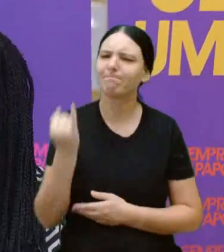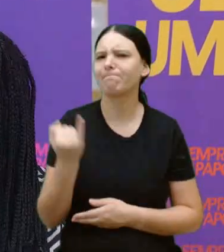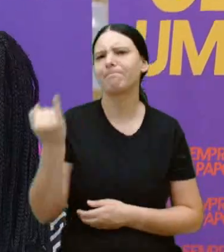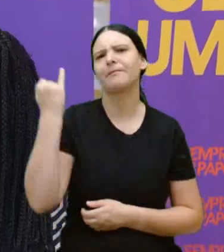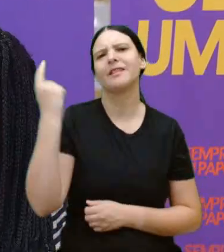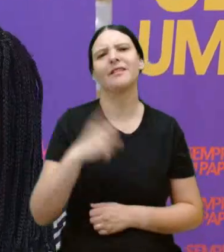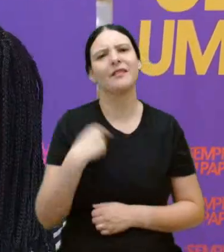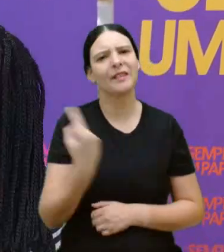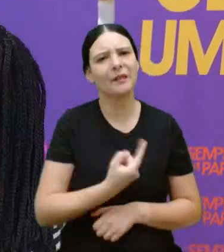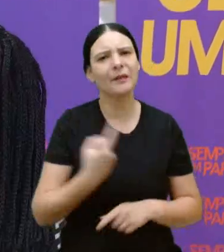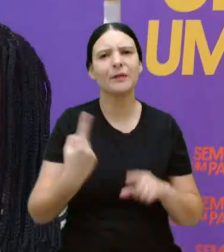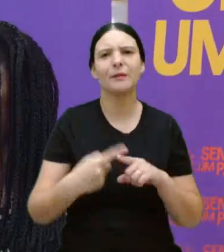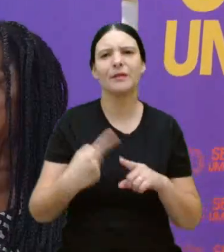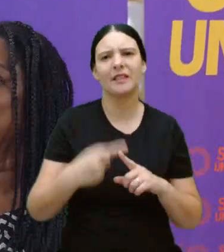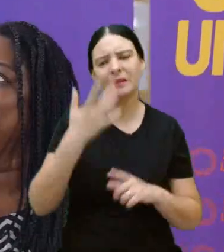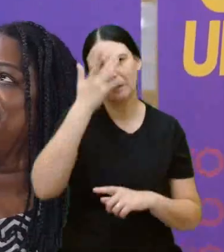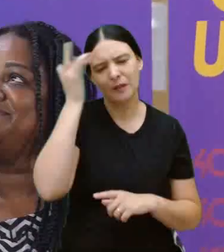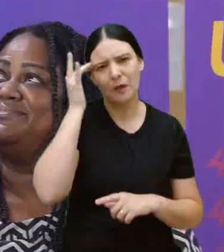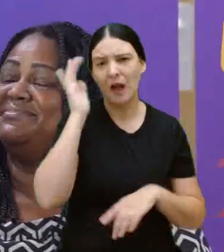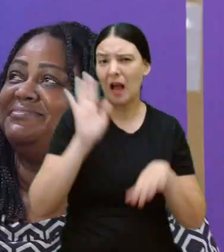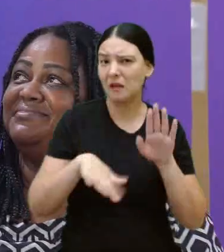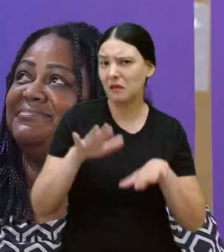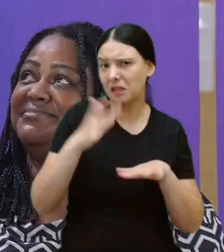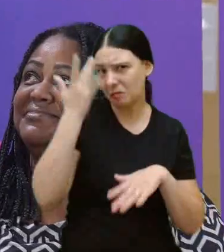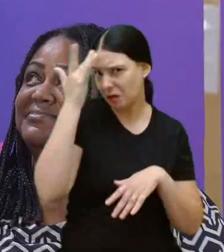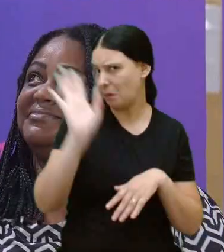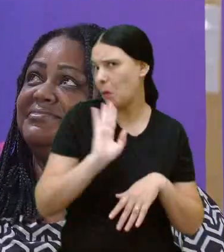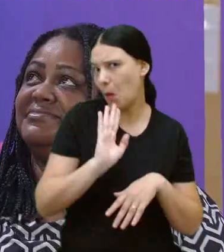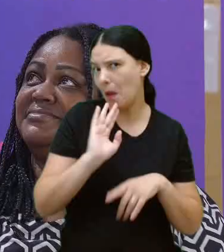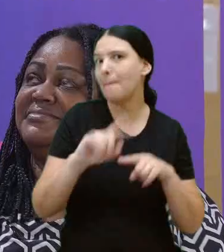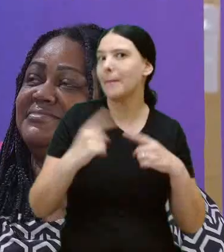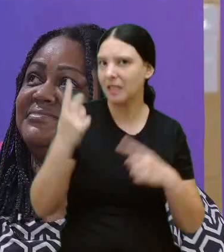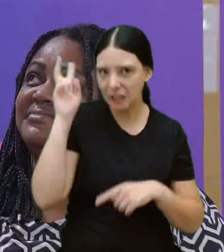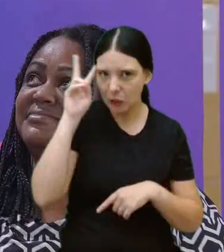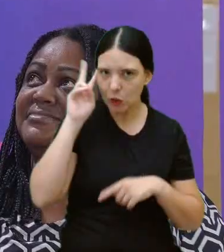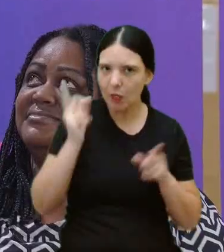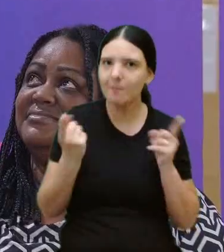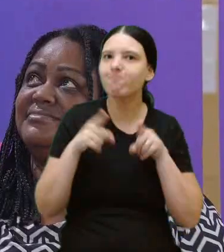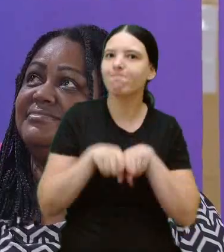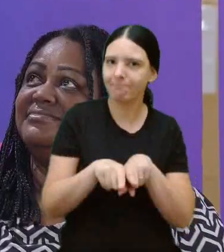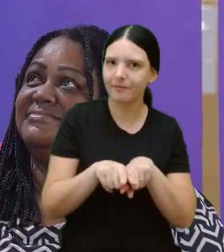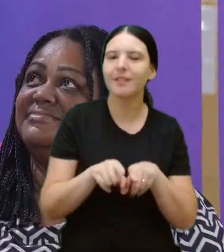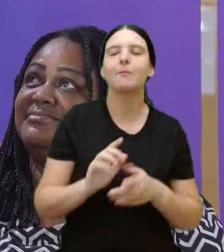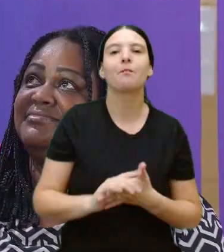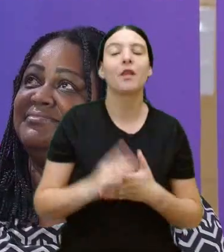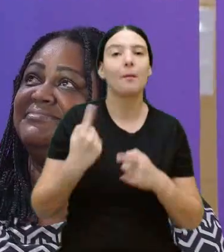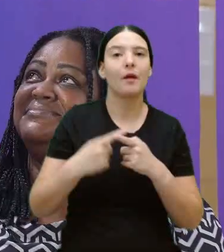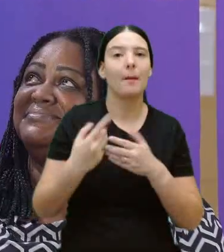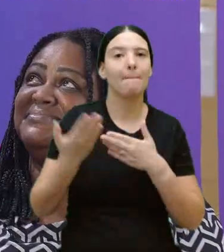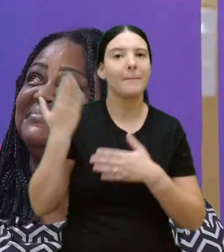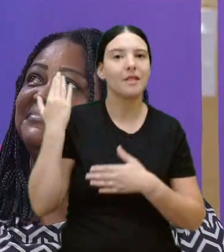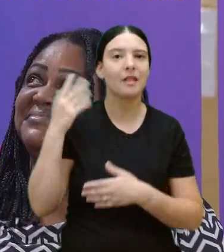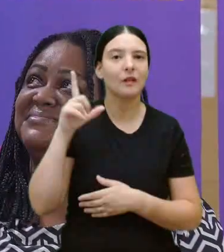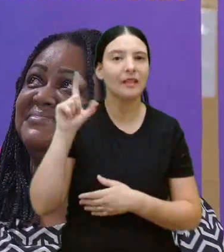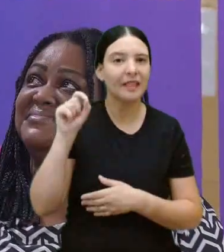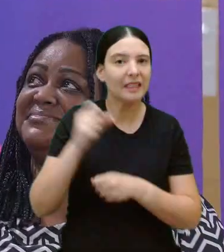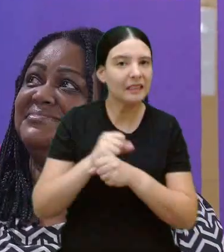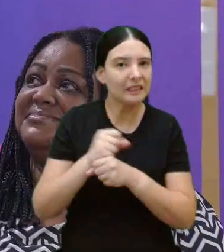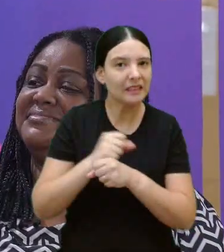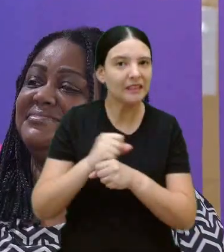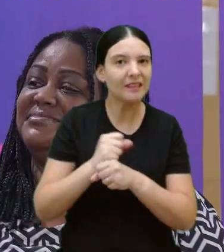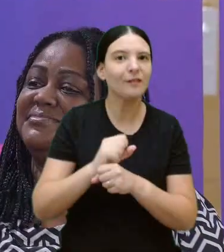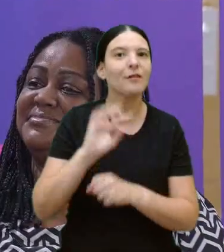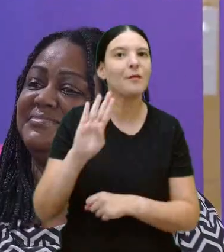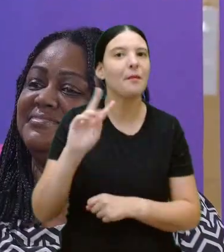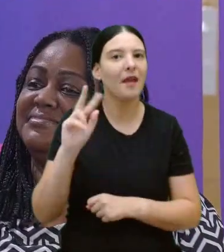todo mundo não saiba, mas eu tenho uma história pessoal com o Sempre um Papo, né? Anteontem, fez 10 anos exatamente que eu fui no Sempre um Papo em Belo Horizonte com a